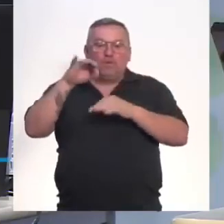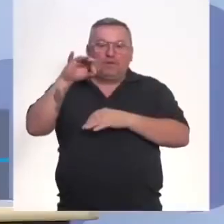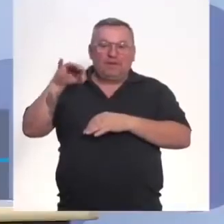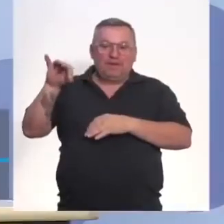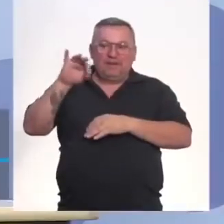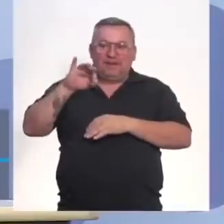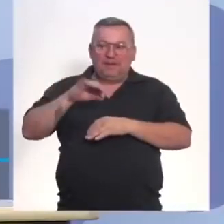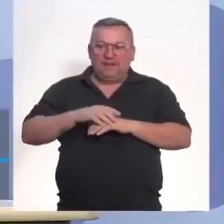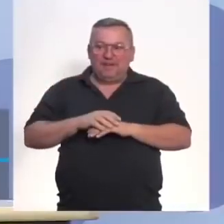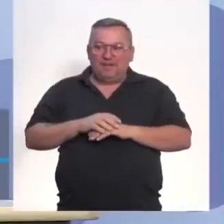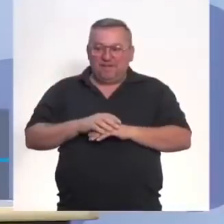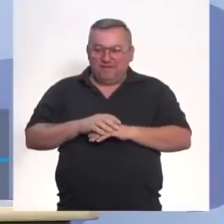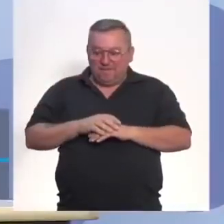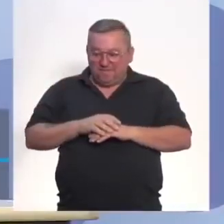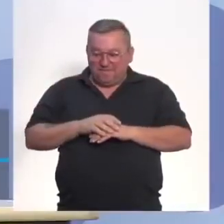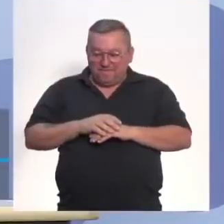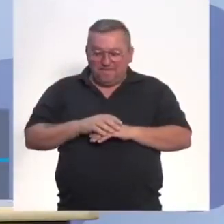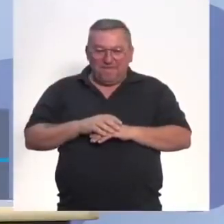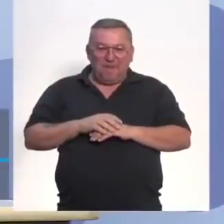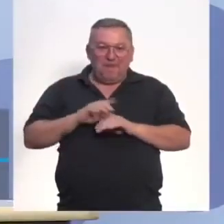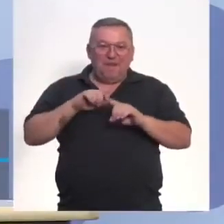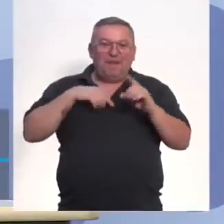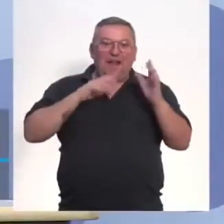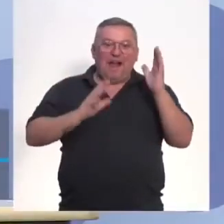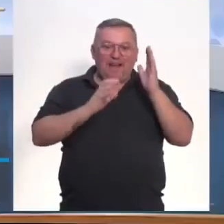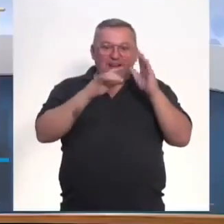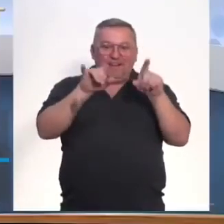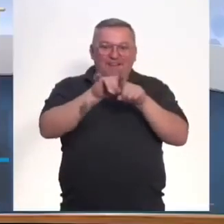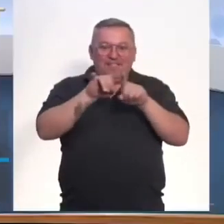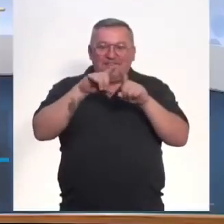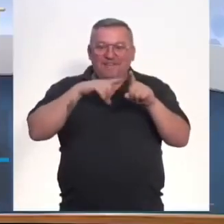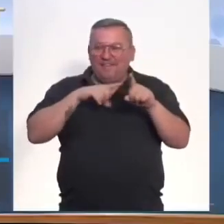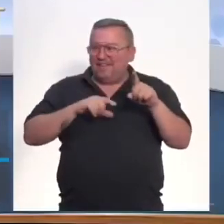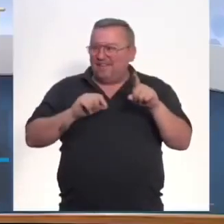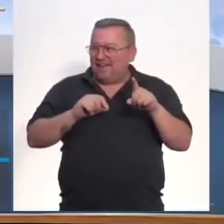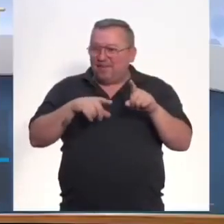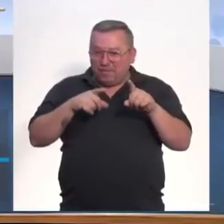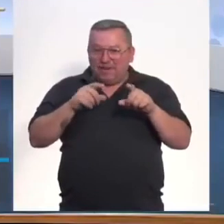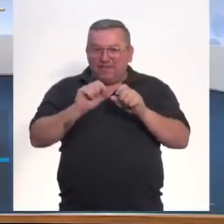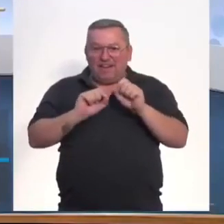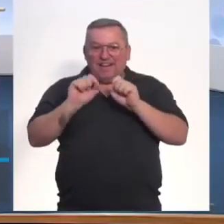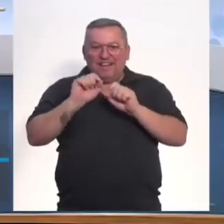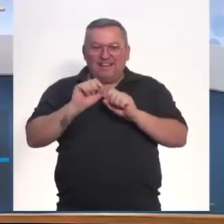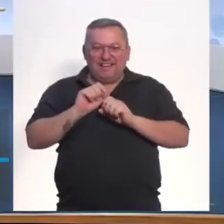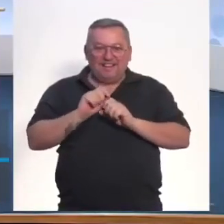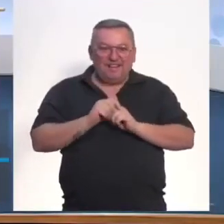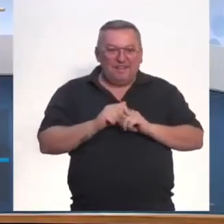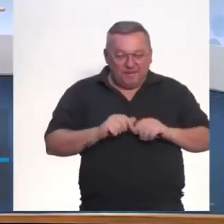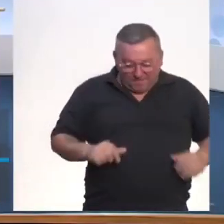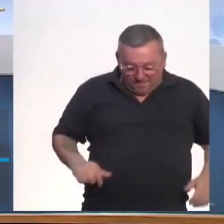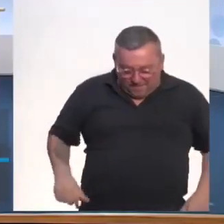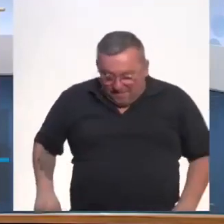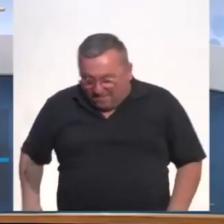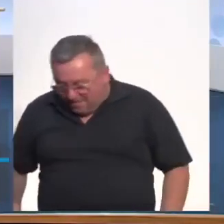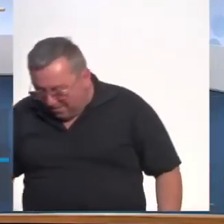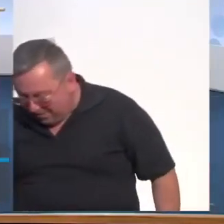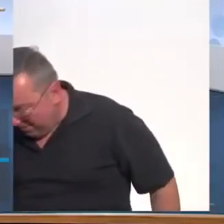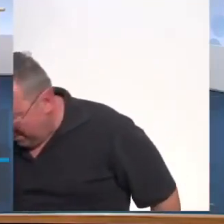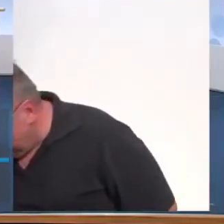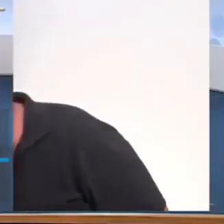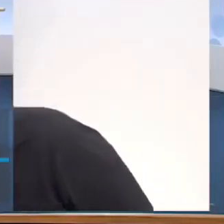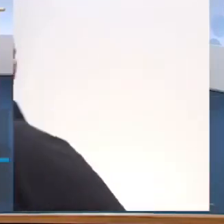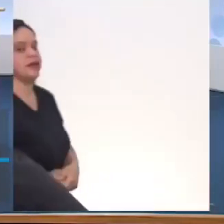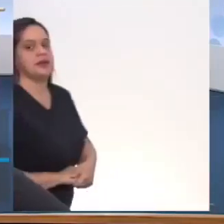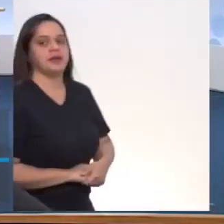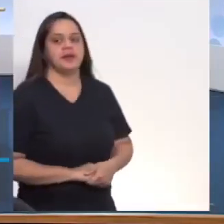leão, mosquito, aranha. Aranha, Aranha temos tinha. também lá embaixo, Ela foi. na horizontal. O que mais que ela colocou?